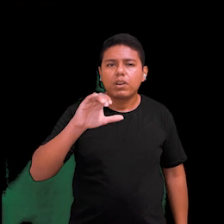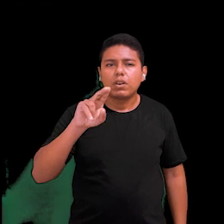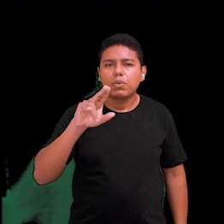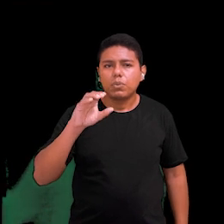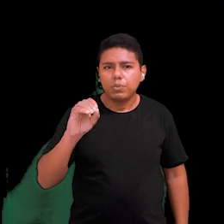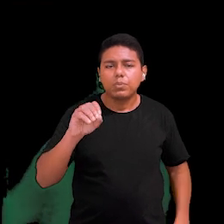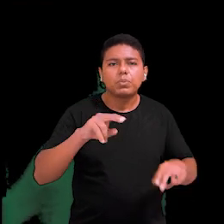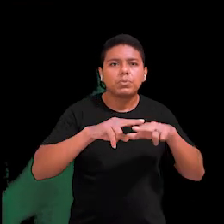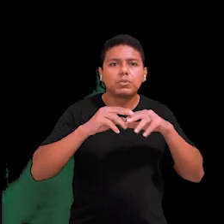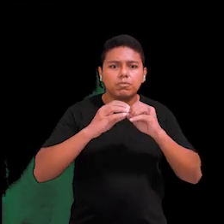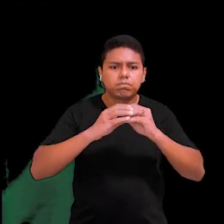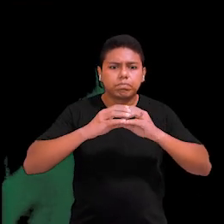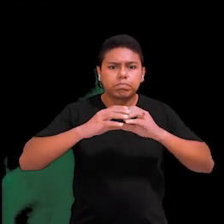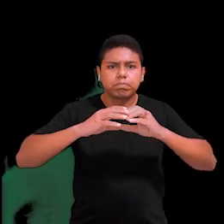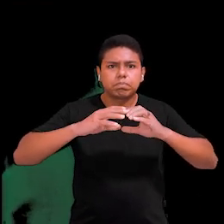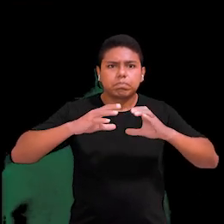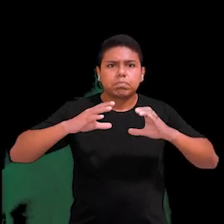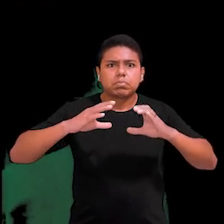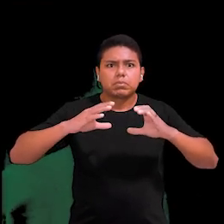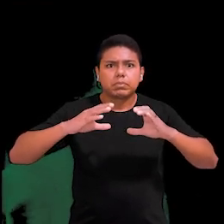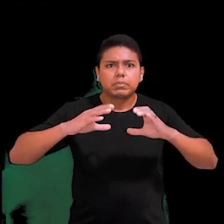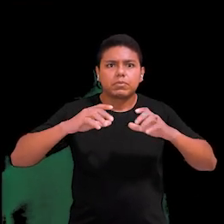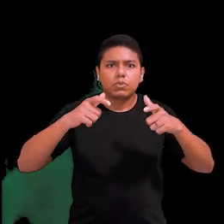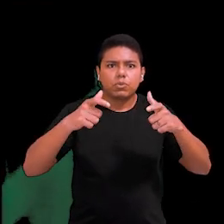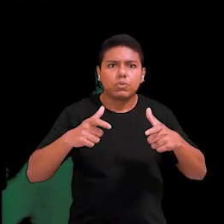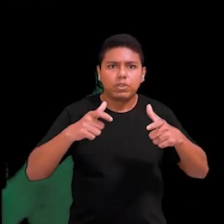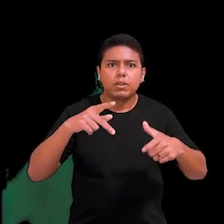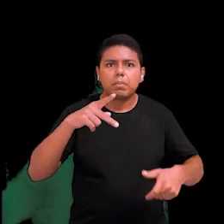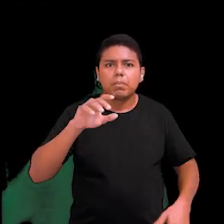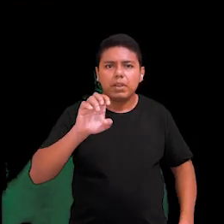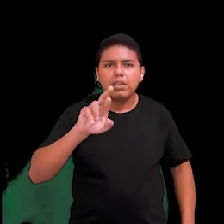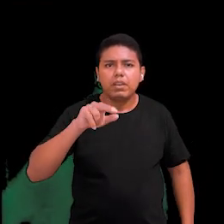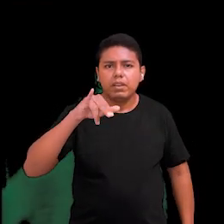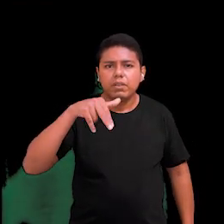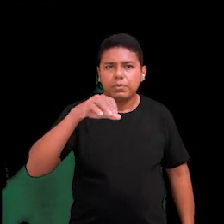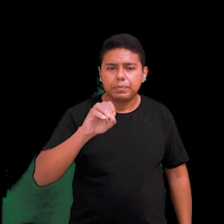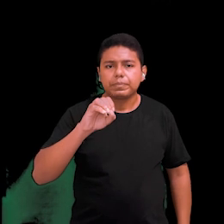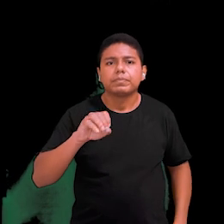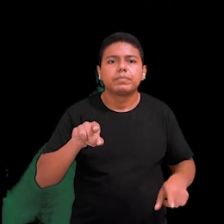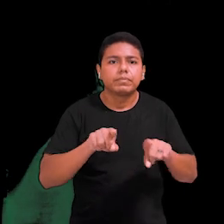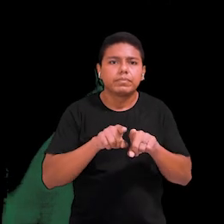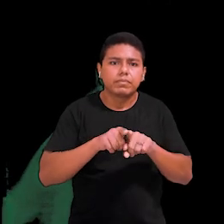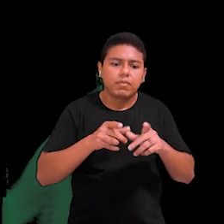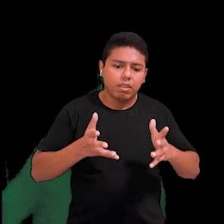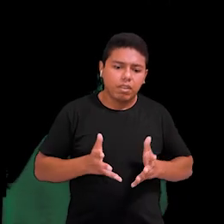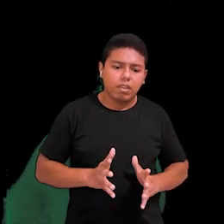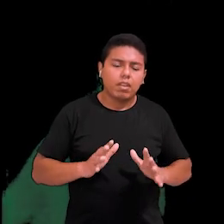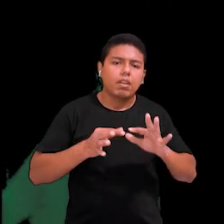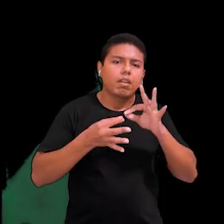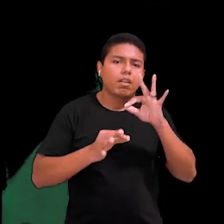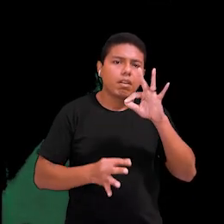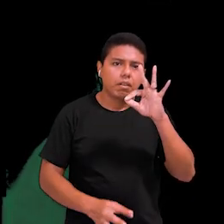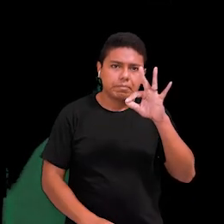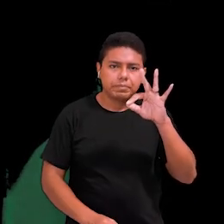ou vácuo, inclusive pela maior possibilidade de lacerações do períneo ou canal de parto,